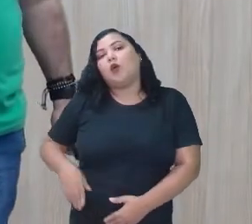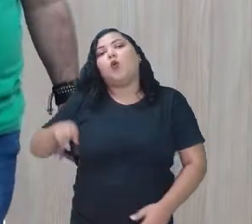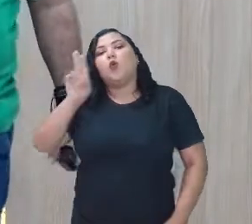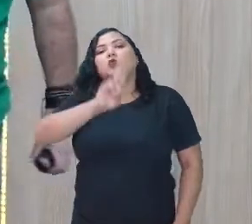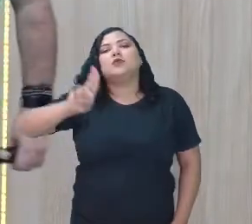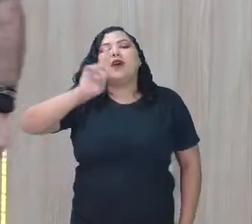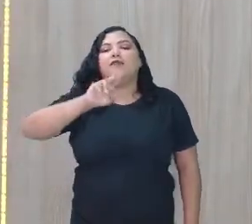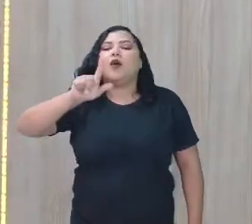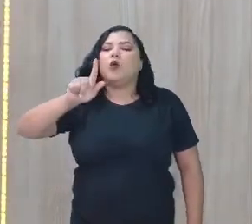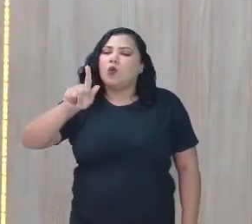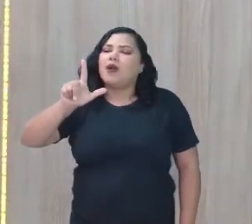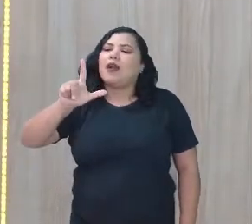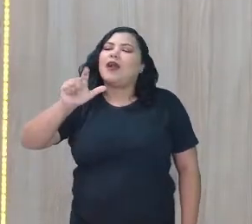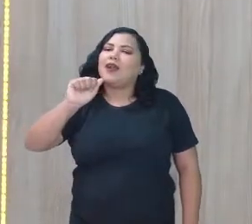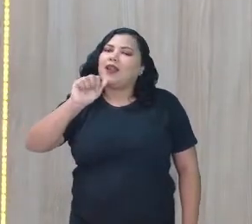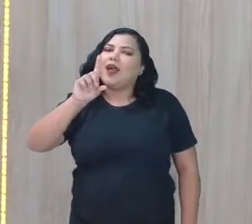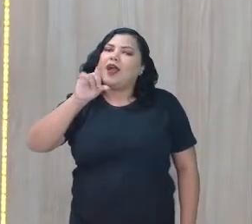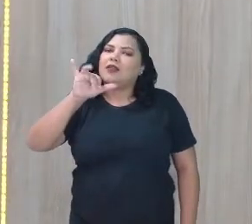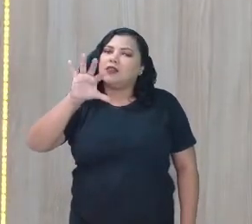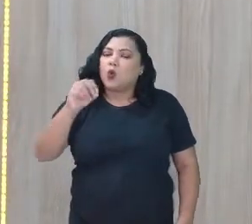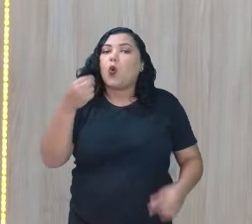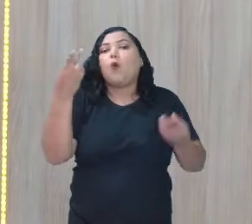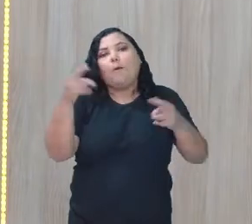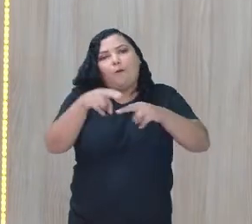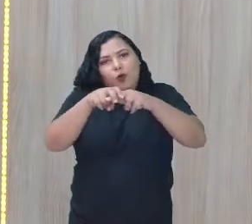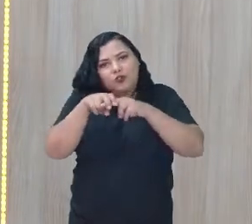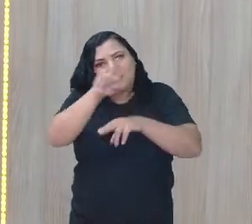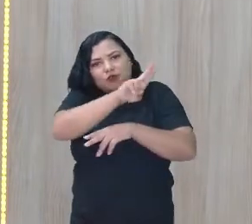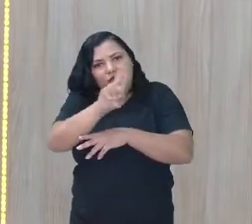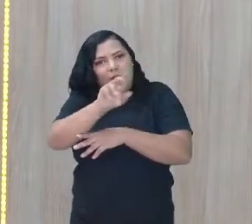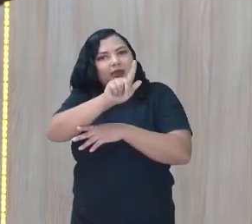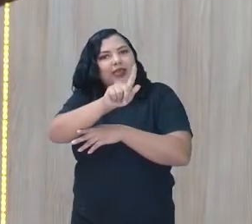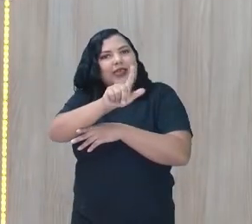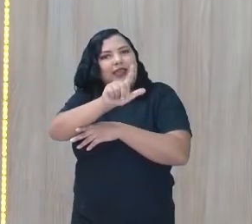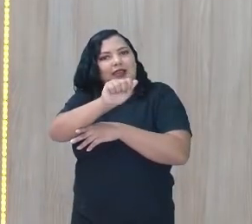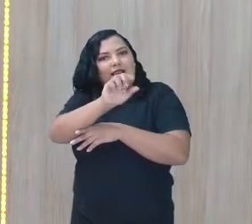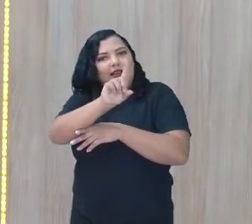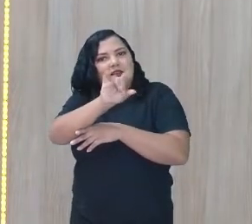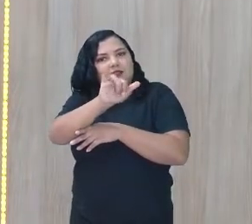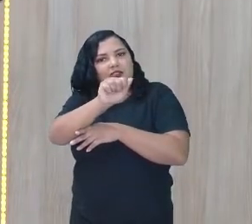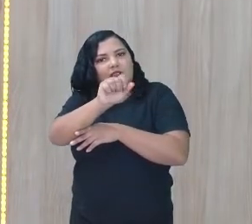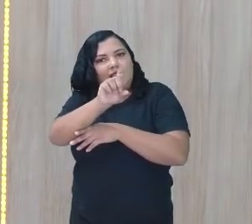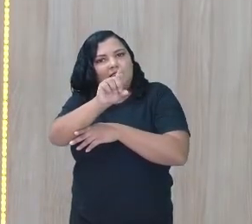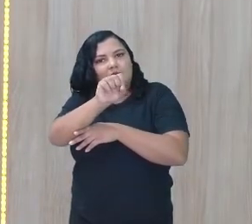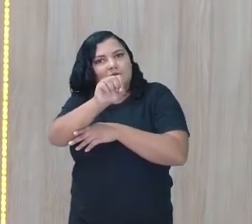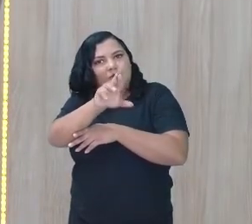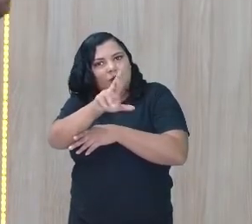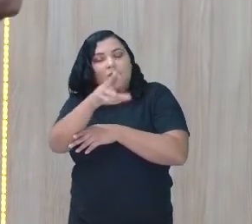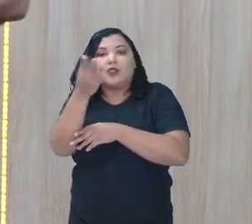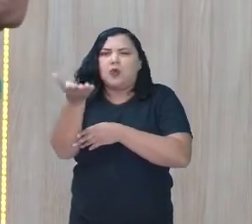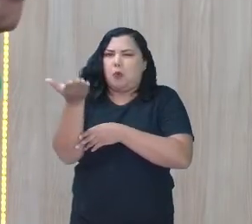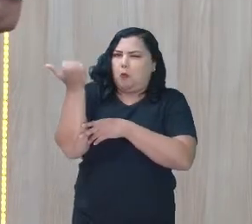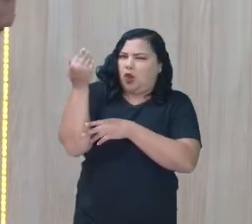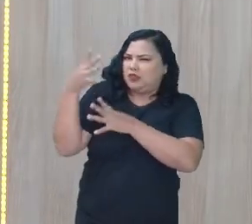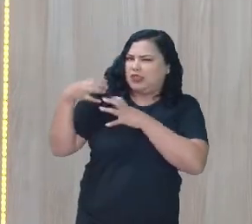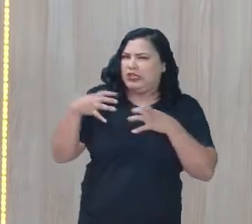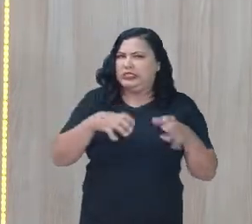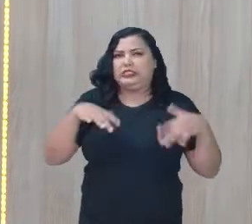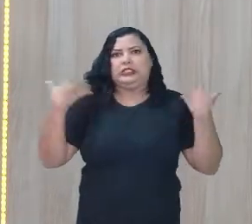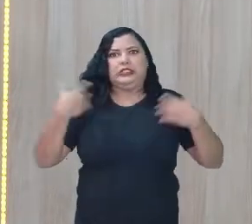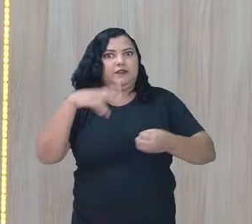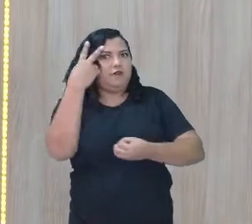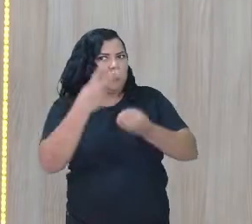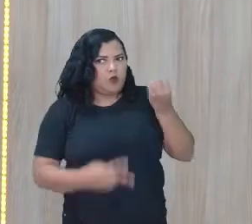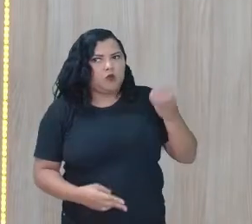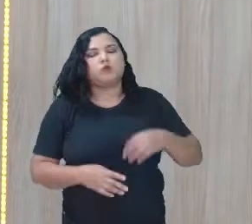o gládio. E os combates nesse período, né, as guerras nesse período eram muito violentas. Então, eles